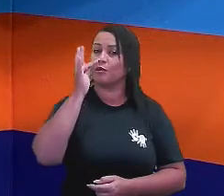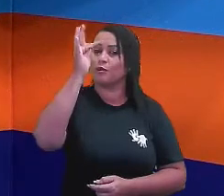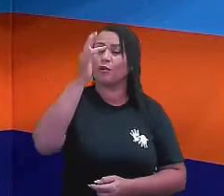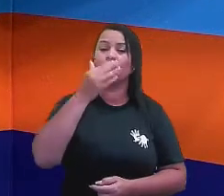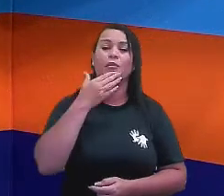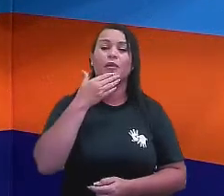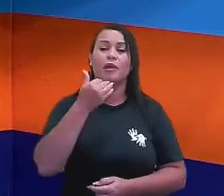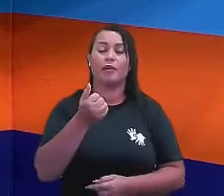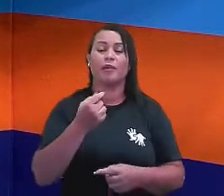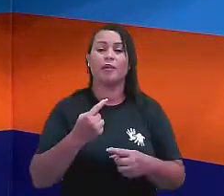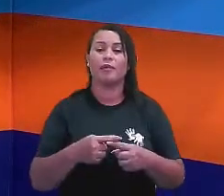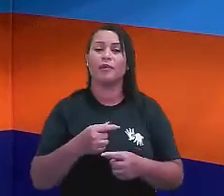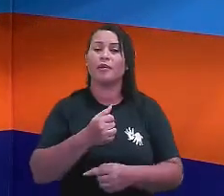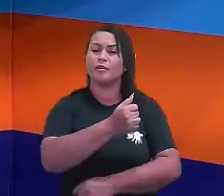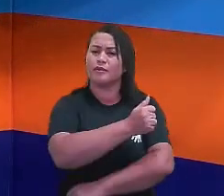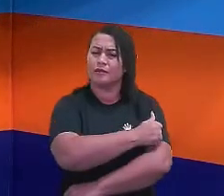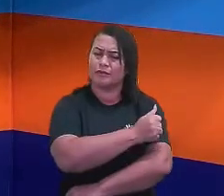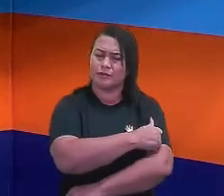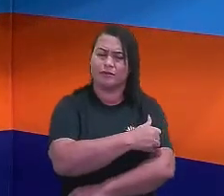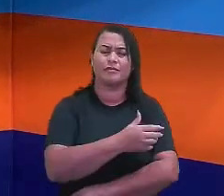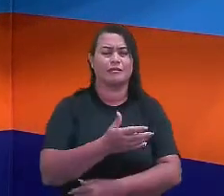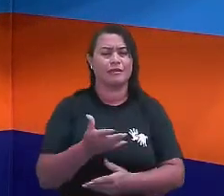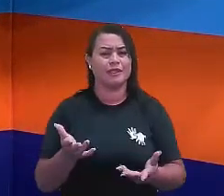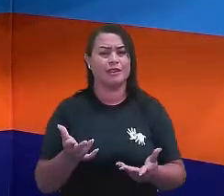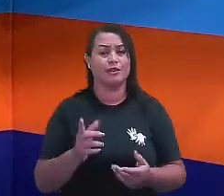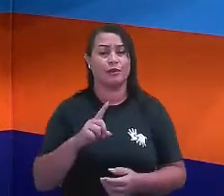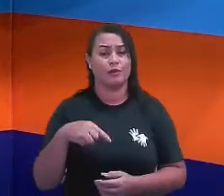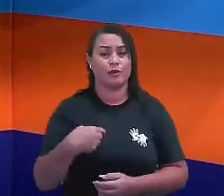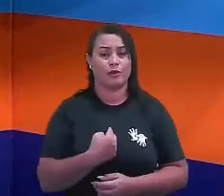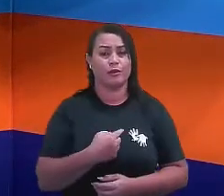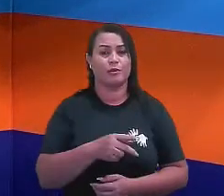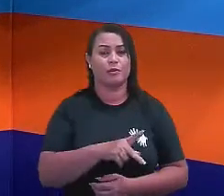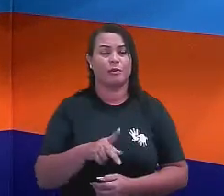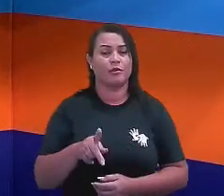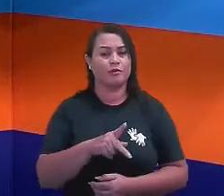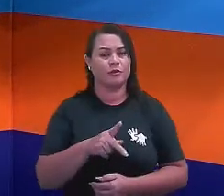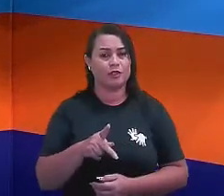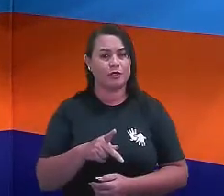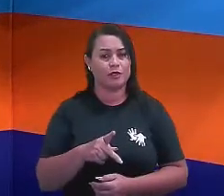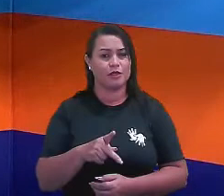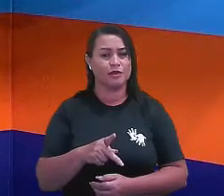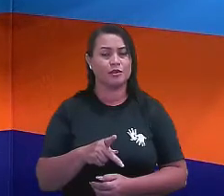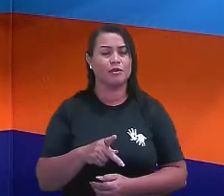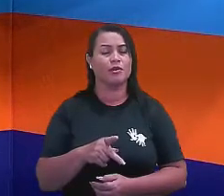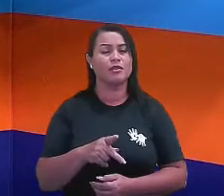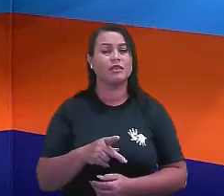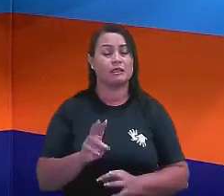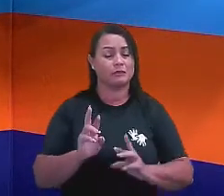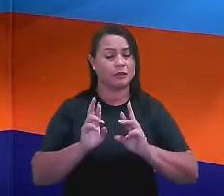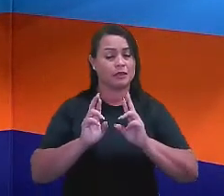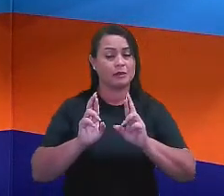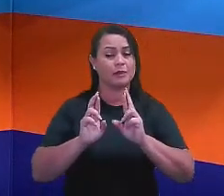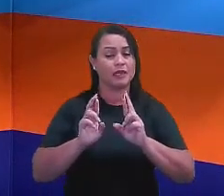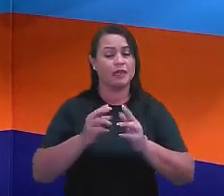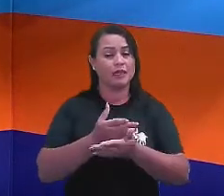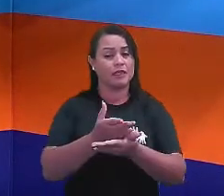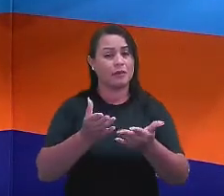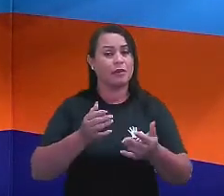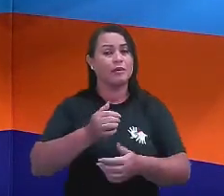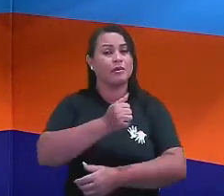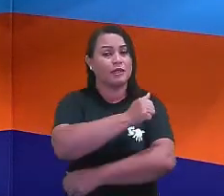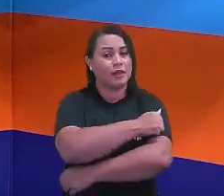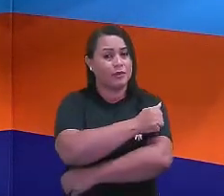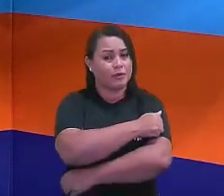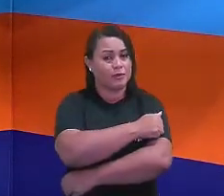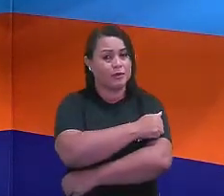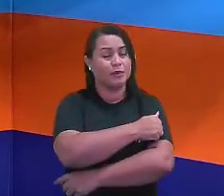os estudantes são isso. A gente aqui, professor, deposita toda a nossa esperança nos nossos alunos, que são